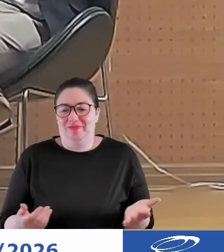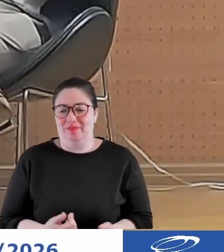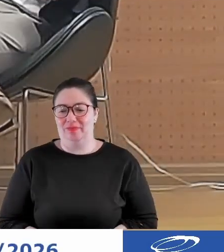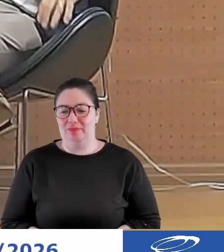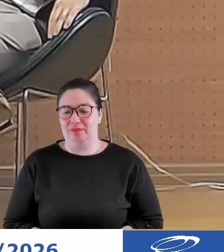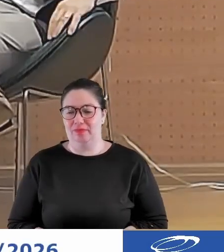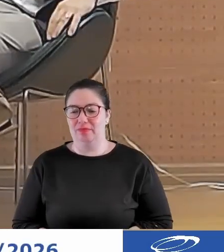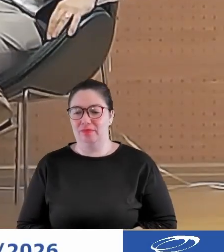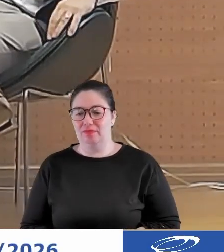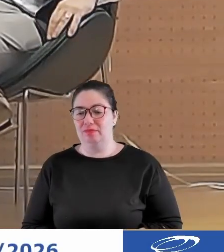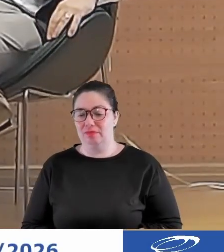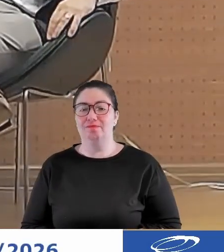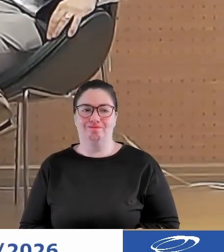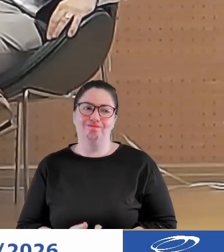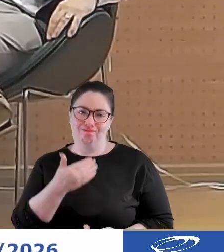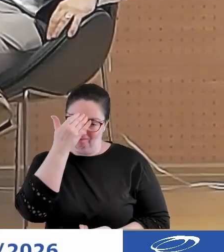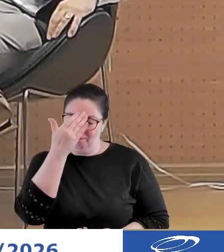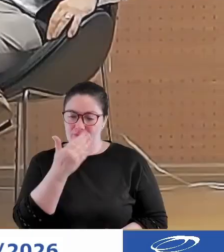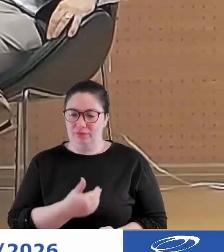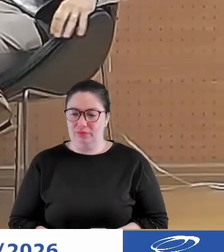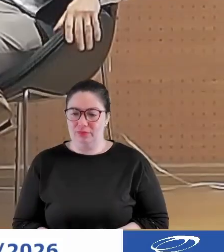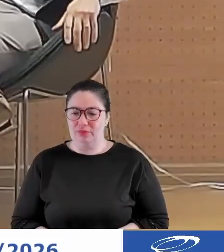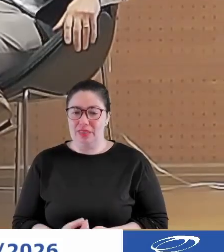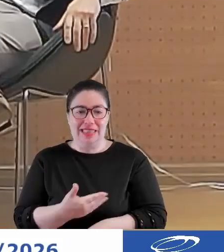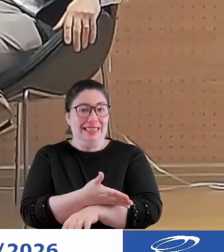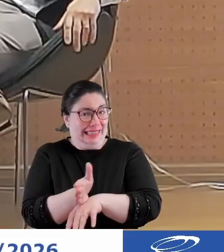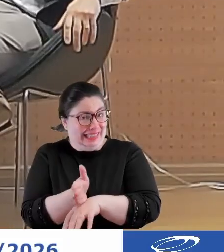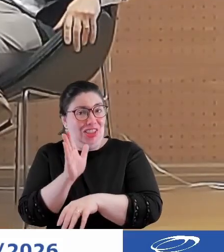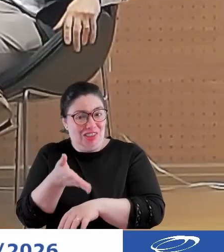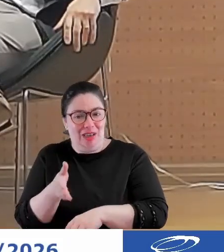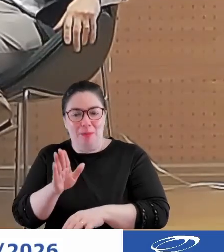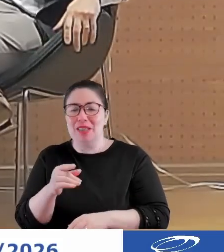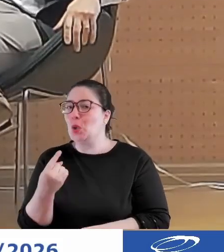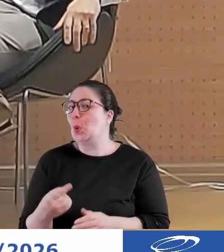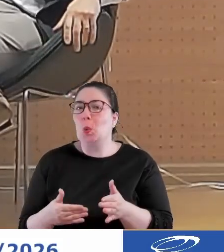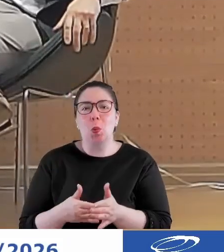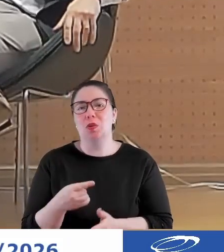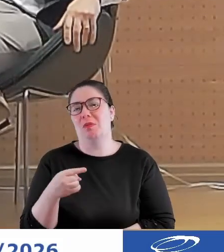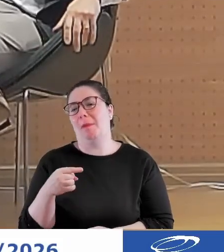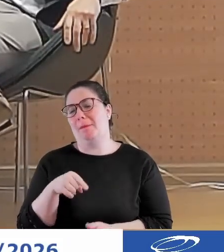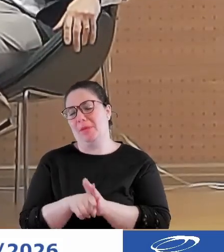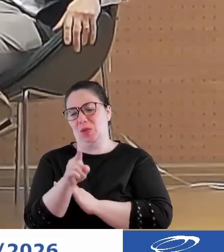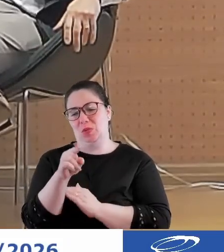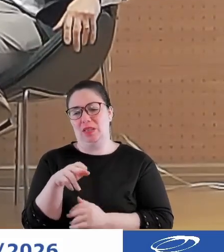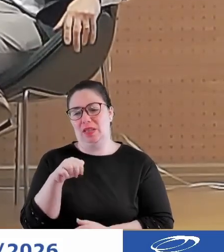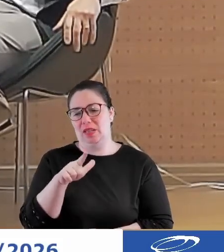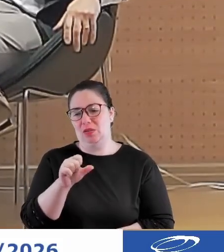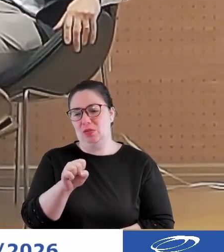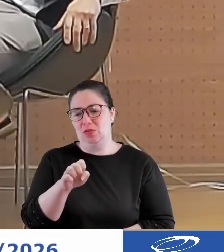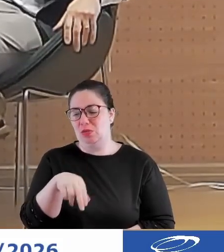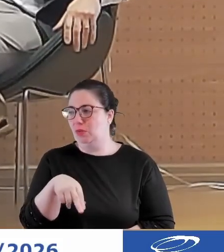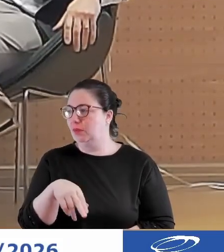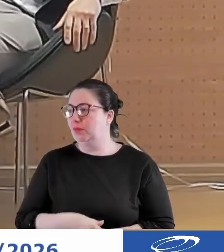Tá ótimo, muito obrigada. A gente já está bem passando da hora, mas eu queria fazer uma última pergunta para o Nelson, a respeito